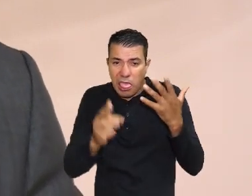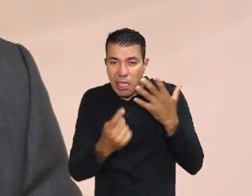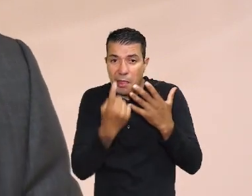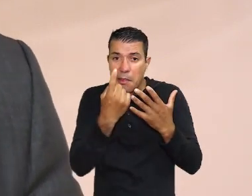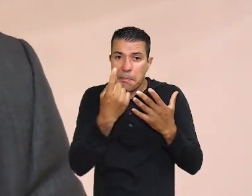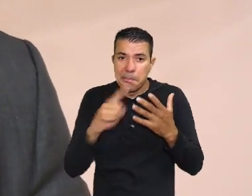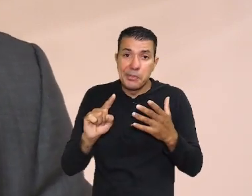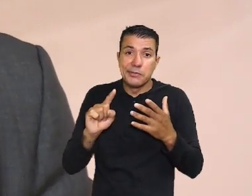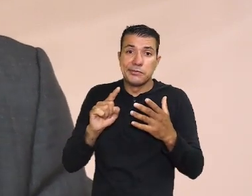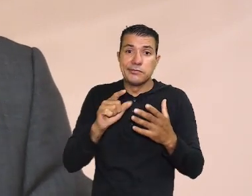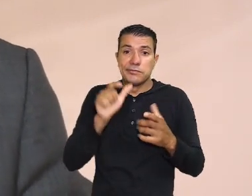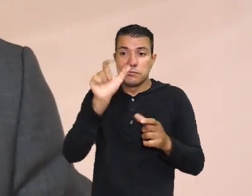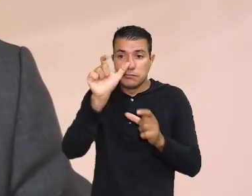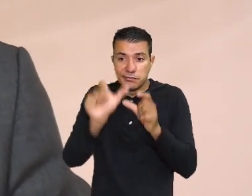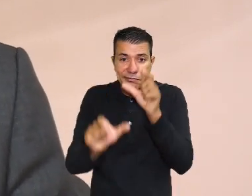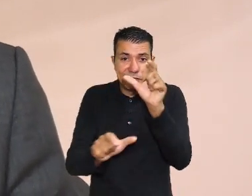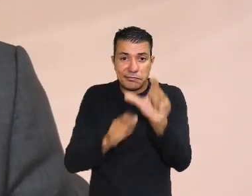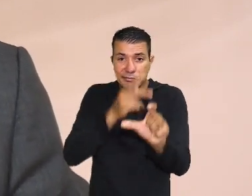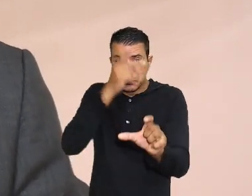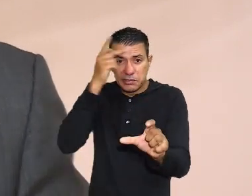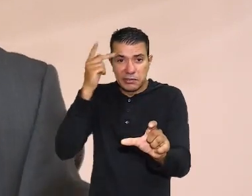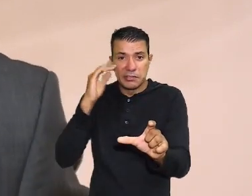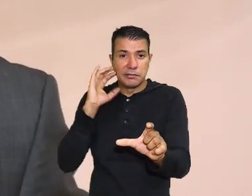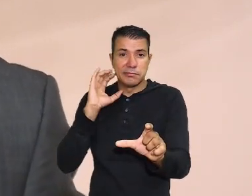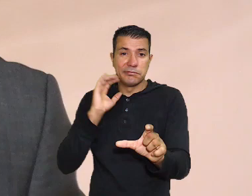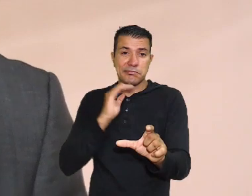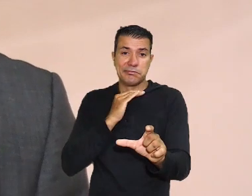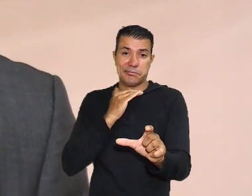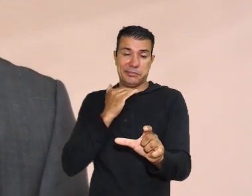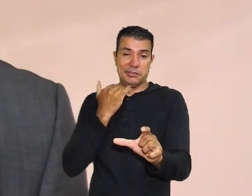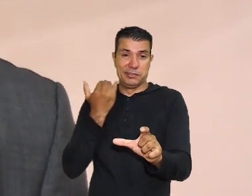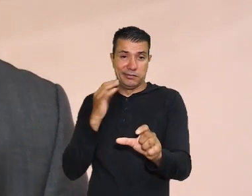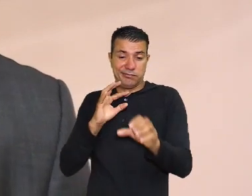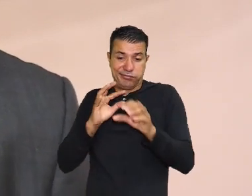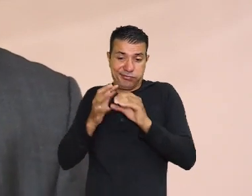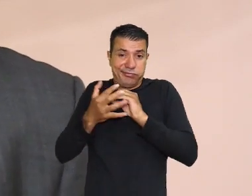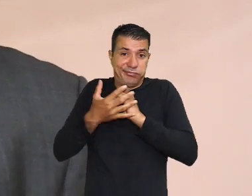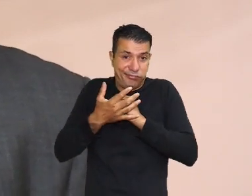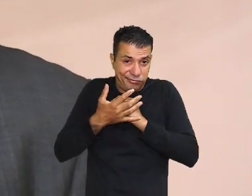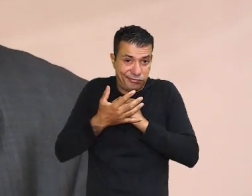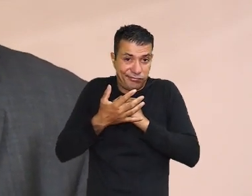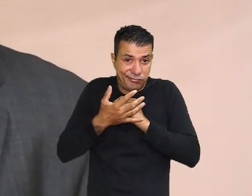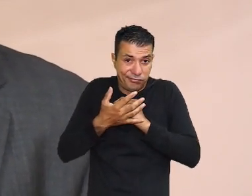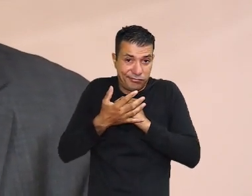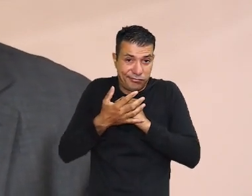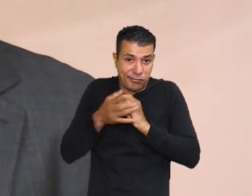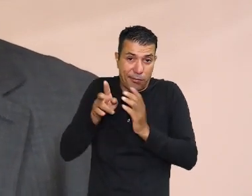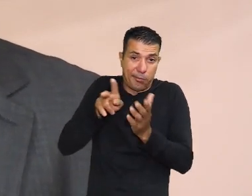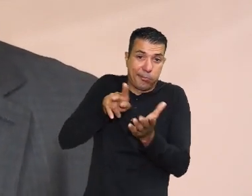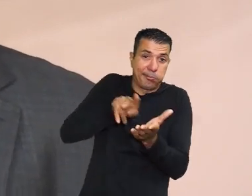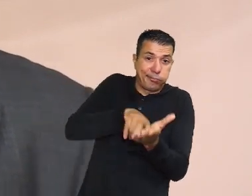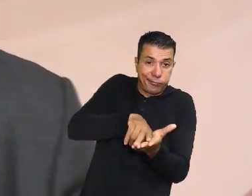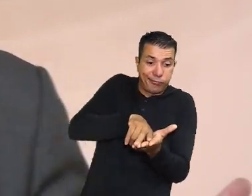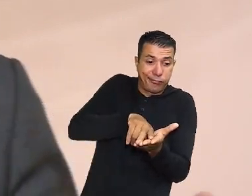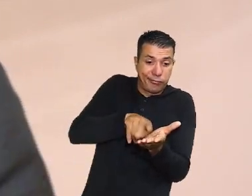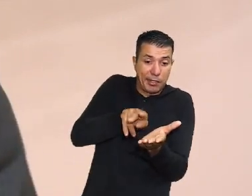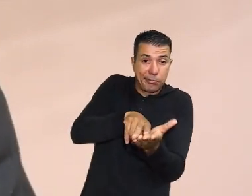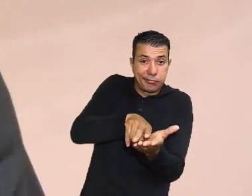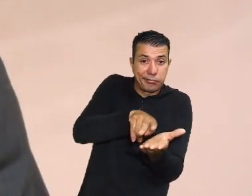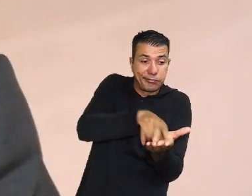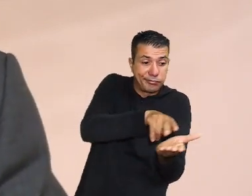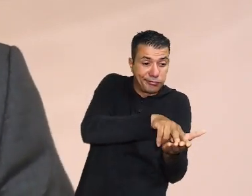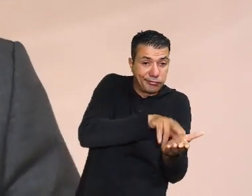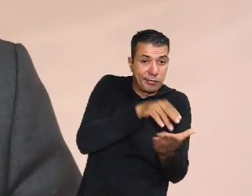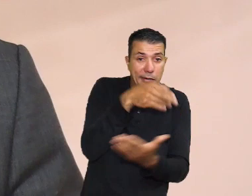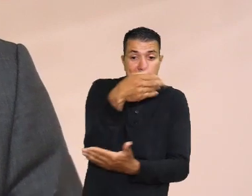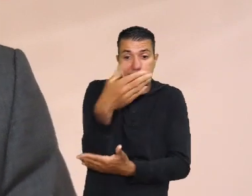que existe esperança para essas pessoas? Será que existe esperança além do túmulo? Há muitos que acreditam também